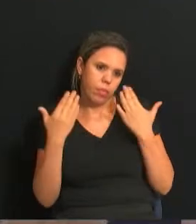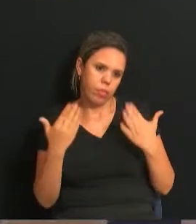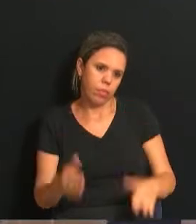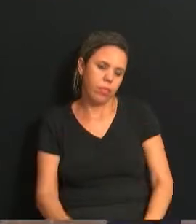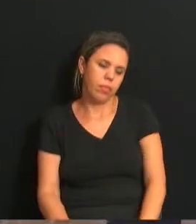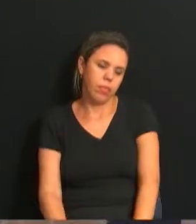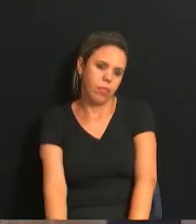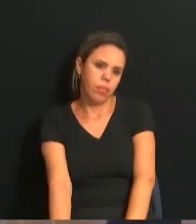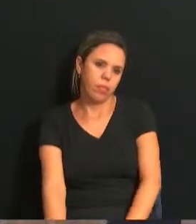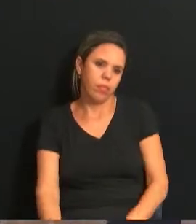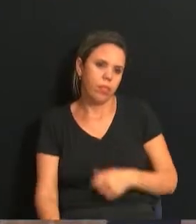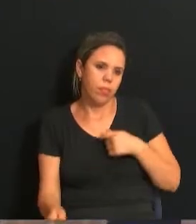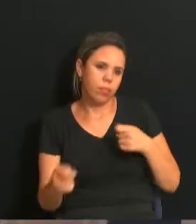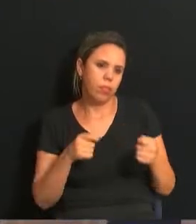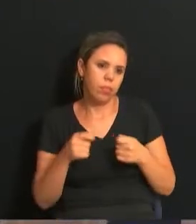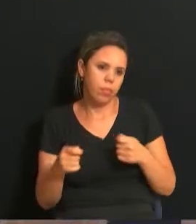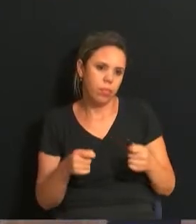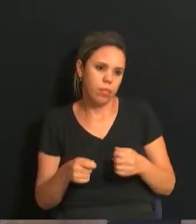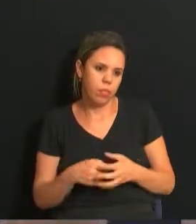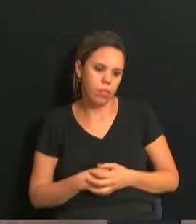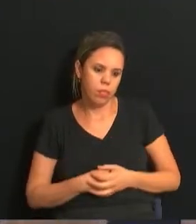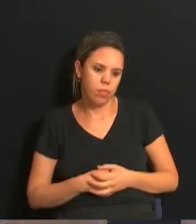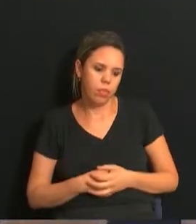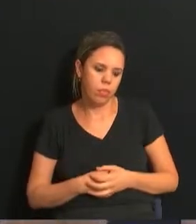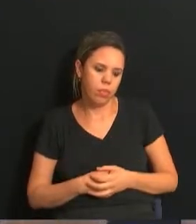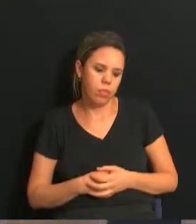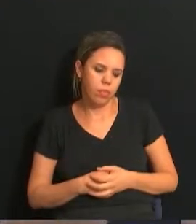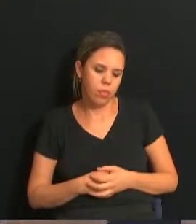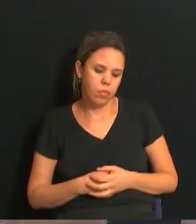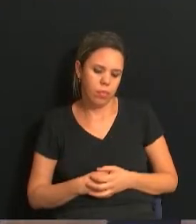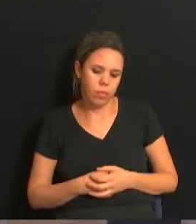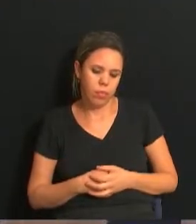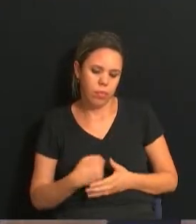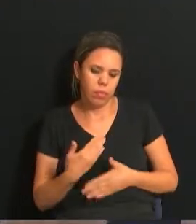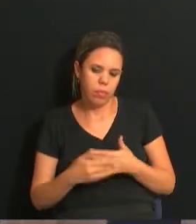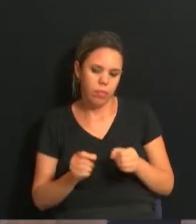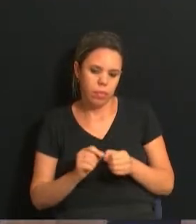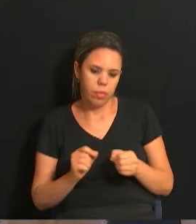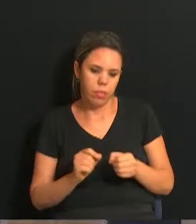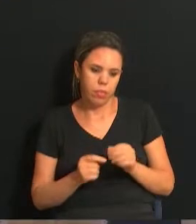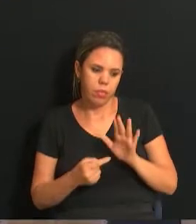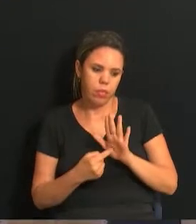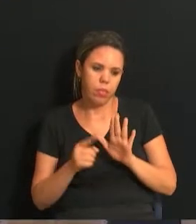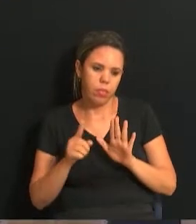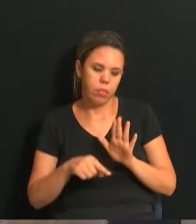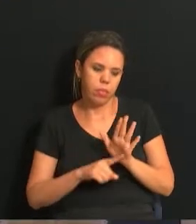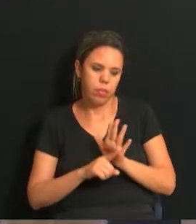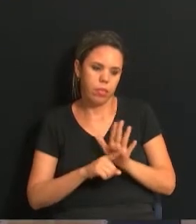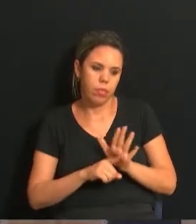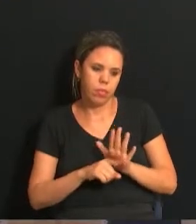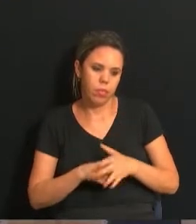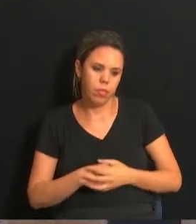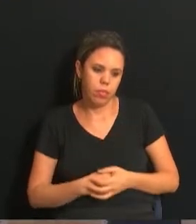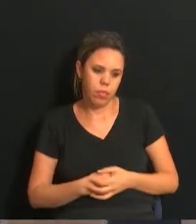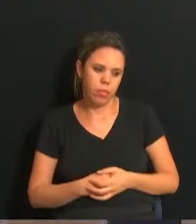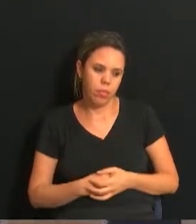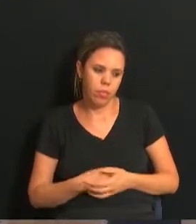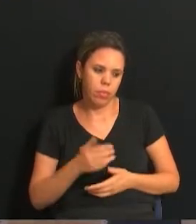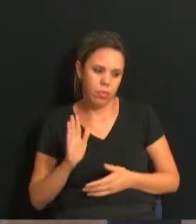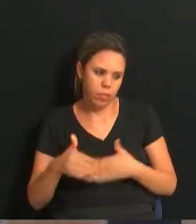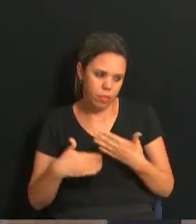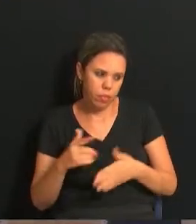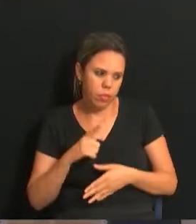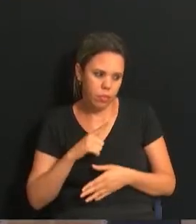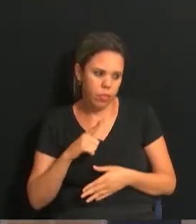as entrevistas né, que foram realizadas apontam que já havia